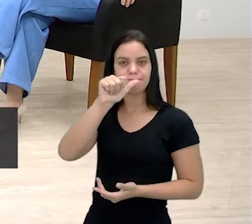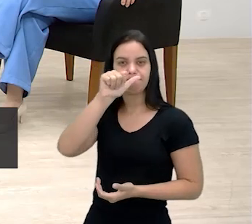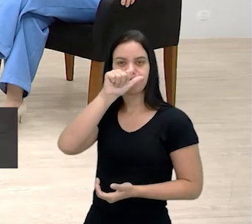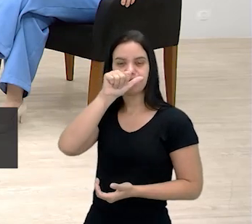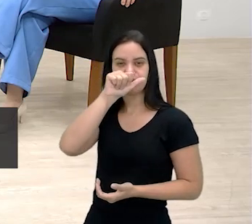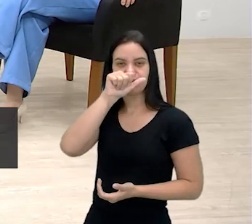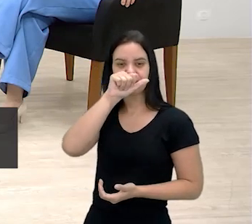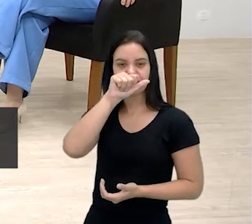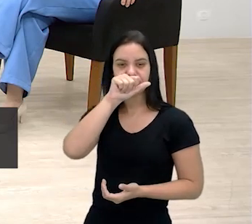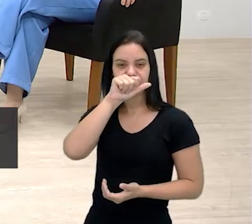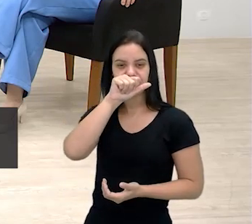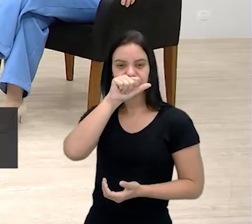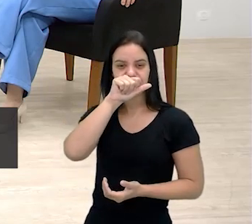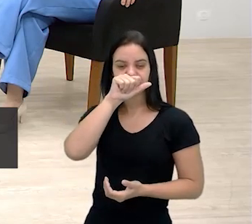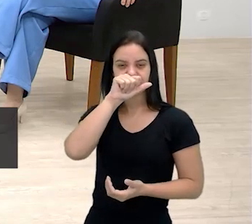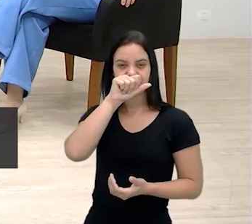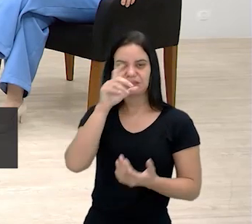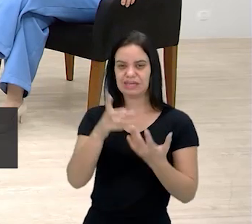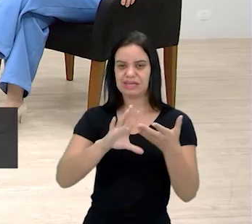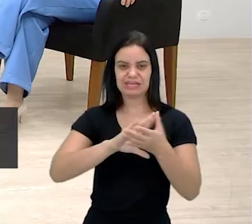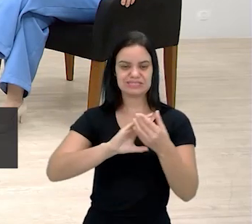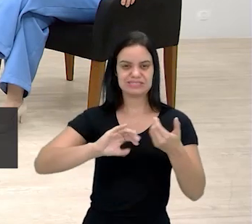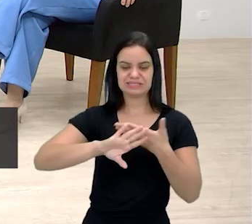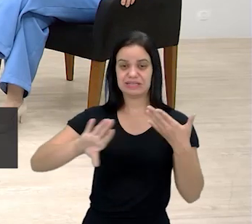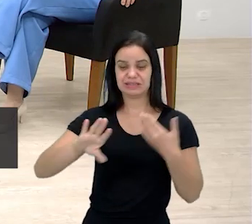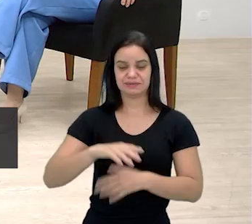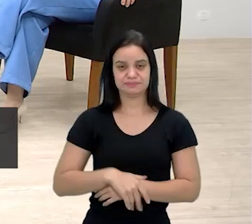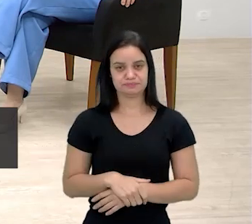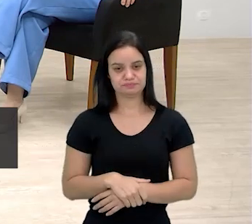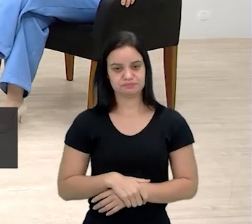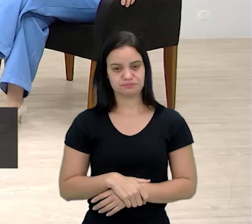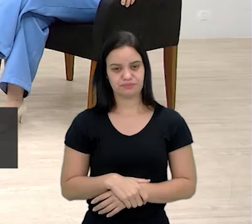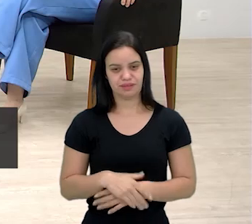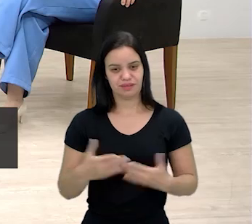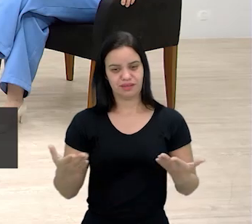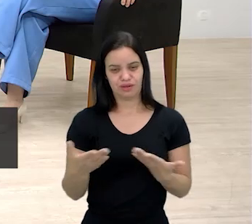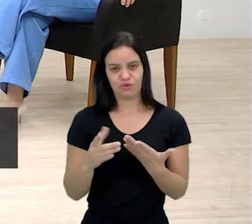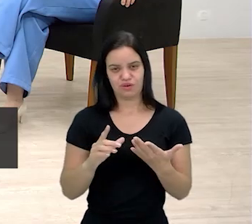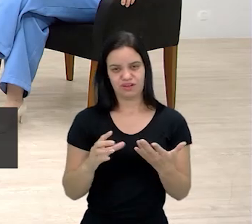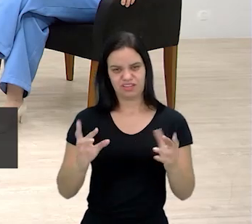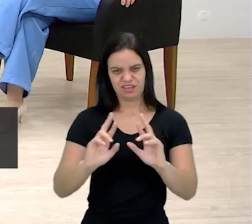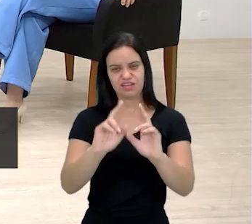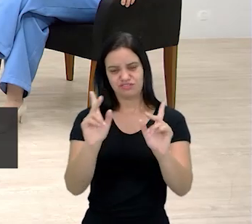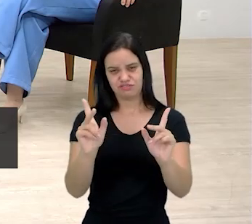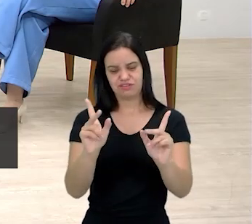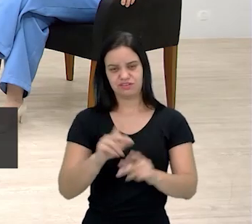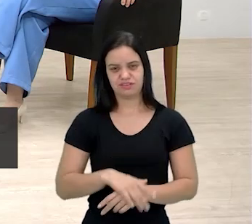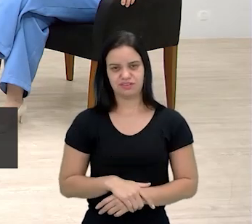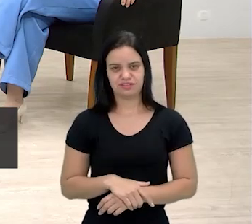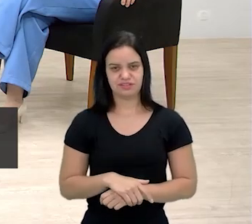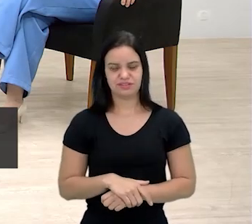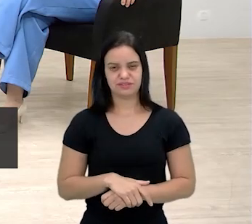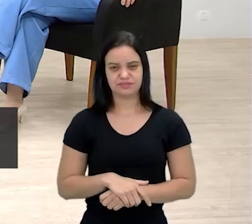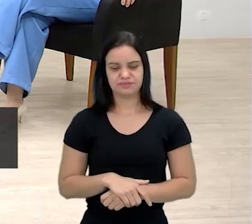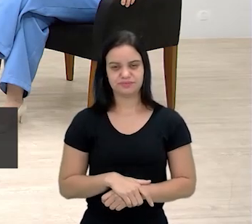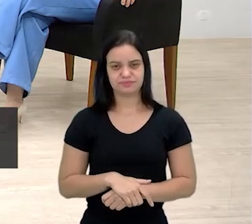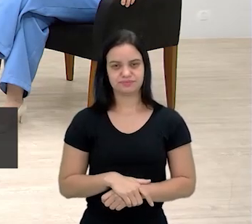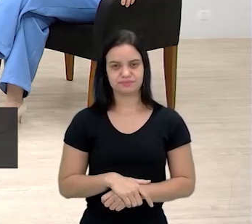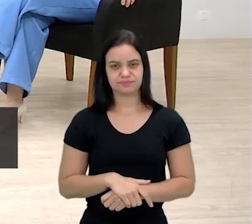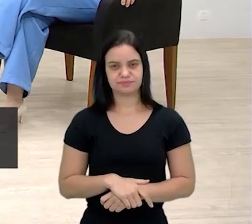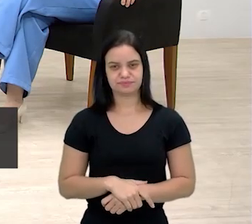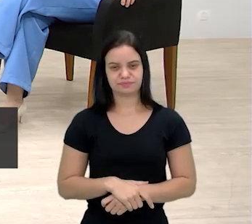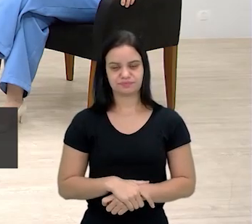né? Isso, né? Felizmente a gente não tem mais esse estigma, esse peso todo,